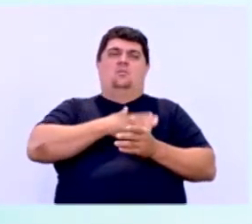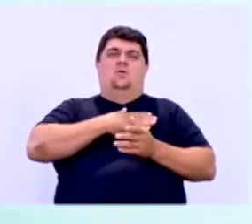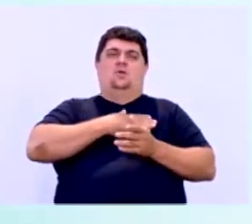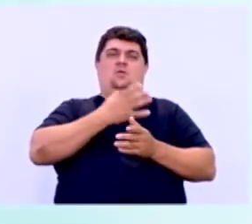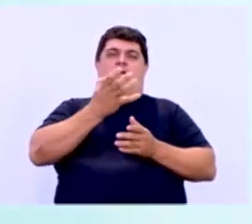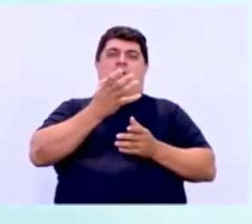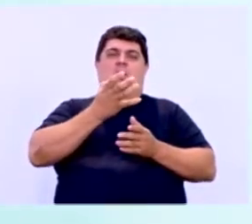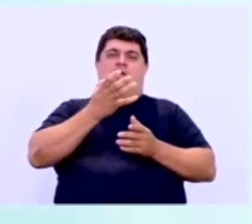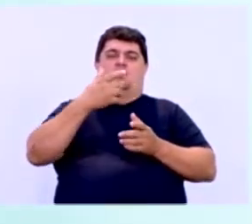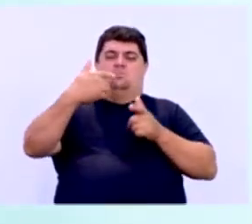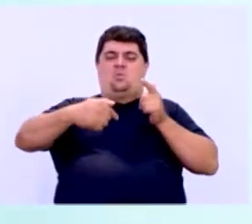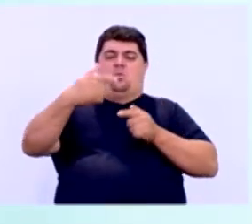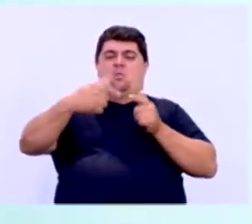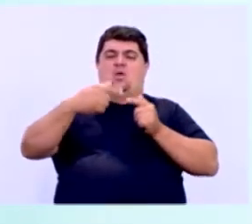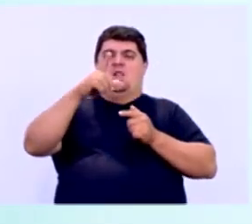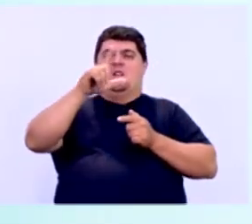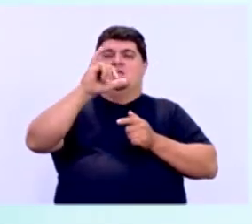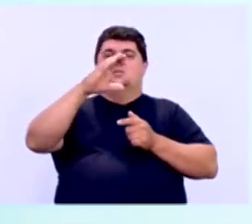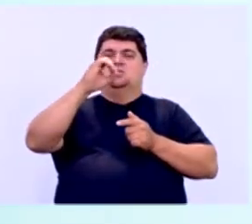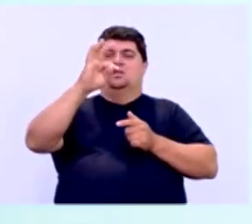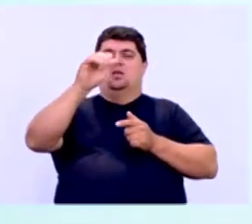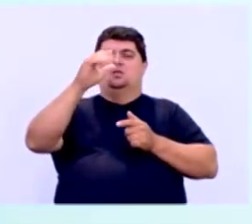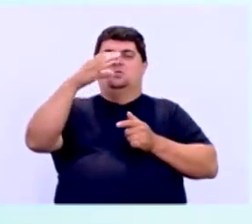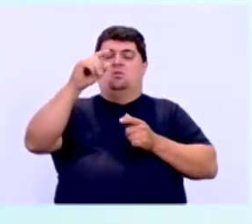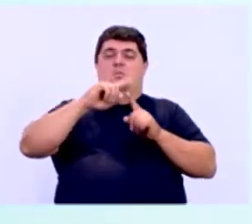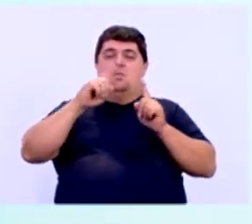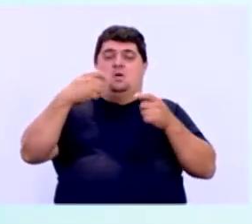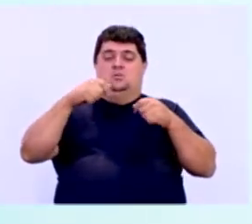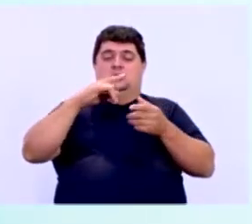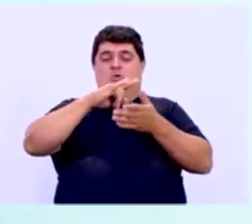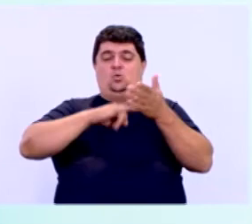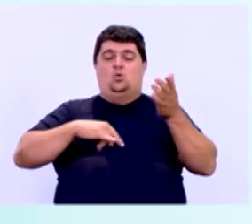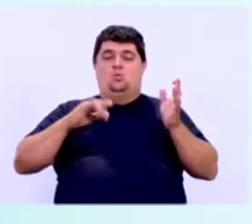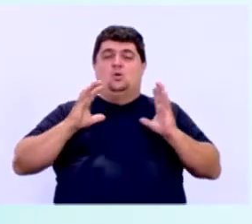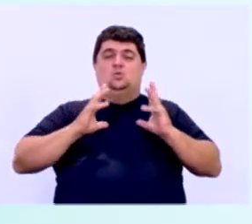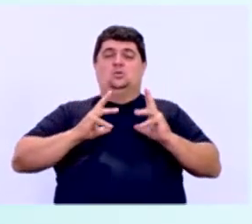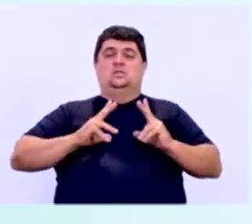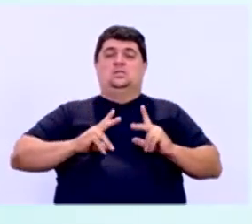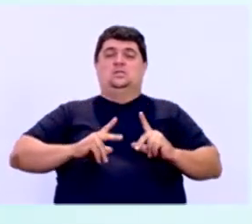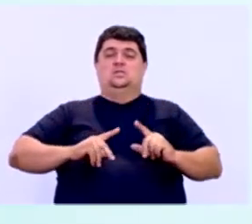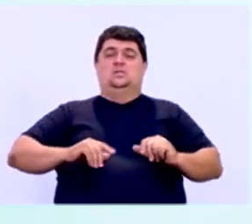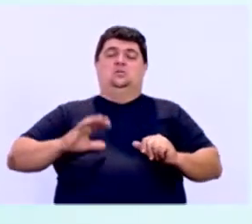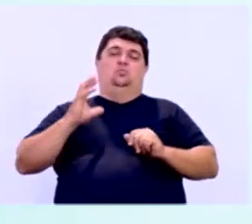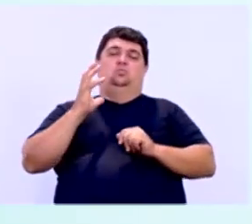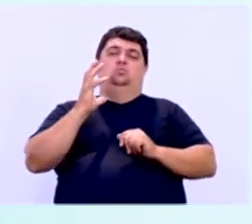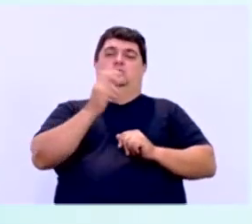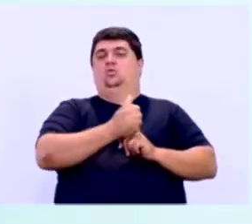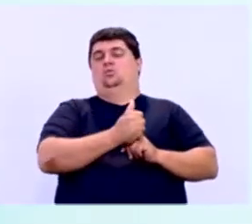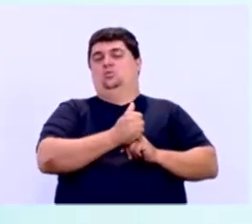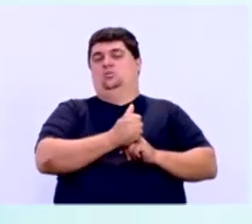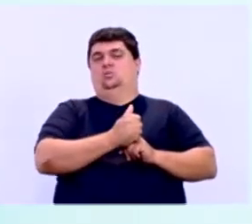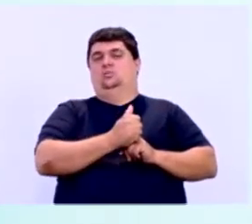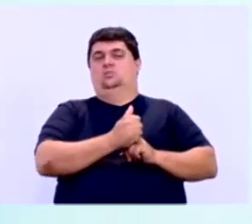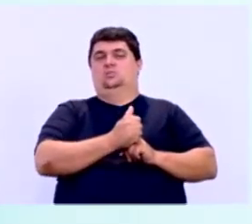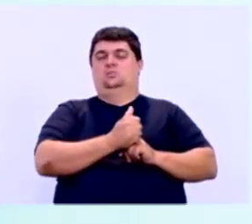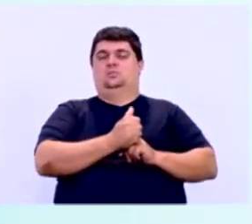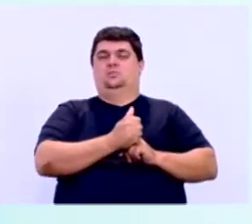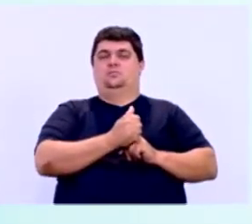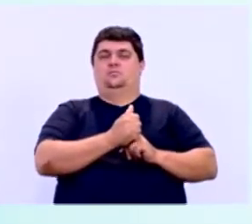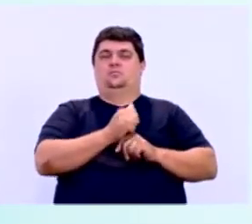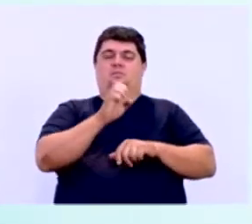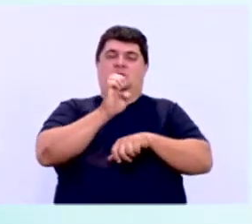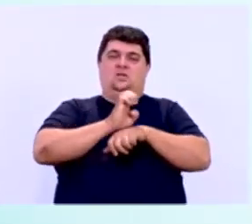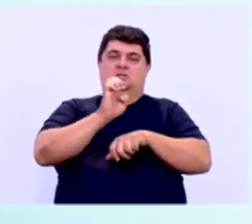uma licitação, mas para participar de uma licitação eu preciso ter certidões negativas de débito junto ao